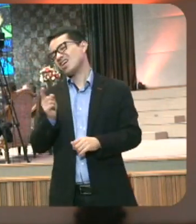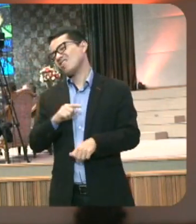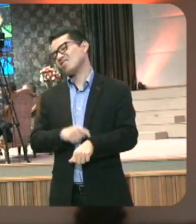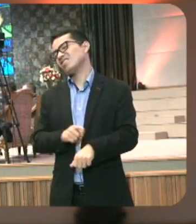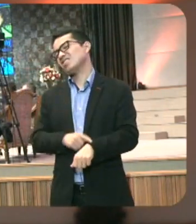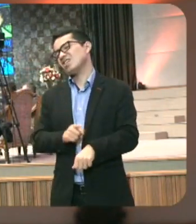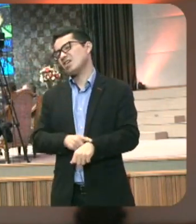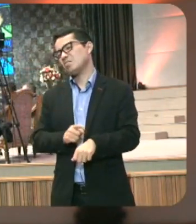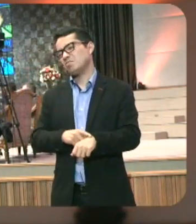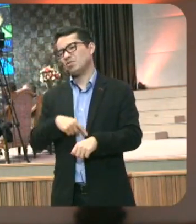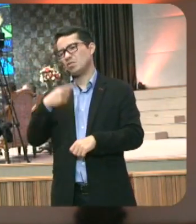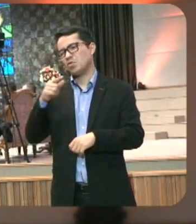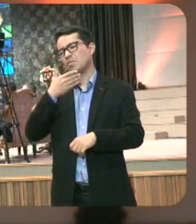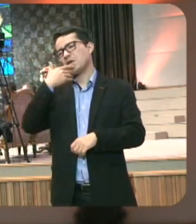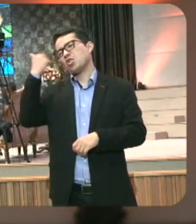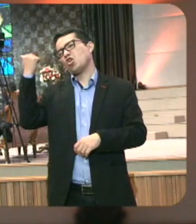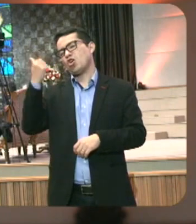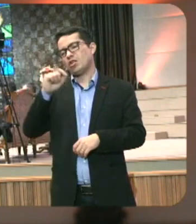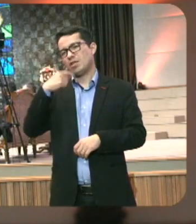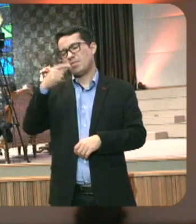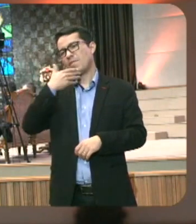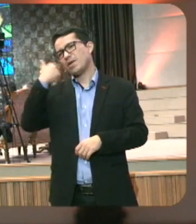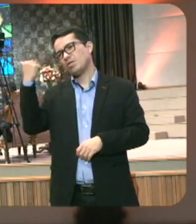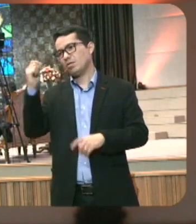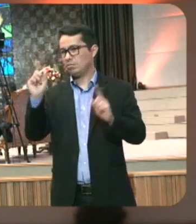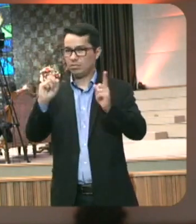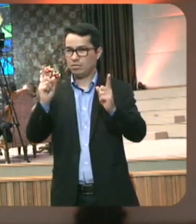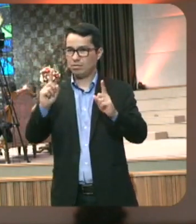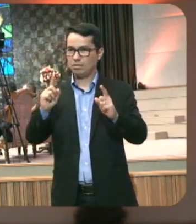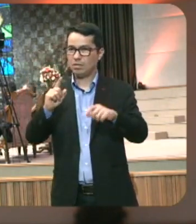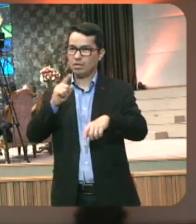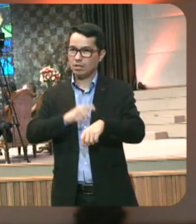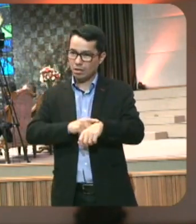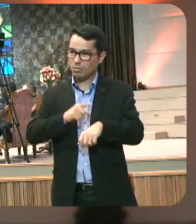o tempo não resolve nada, só apodrece.